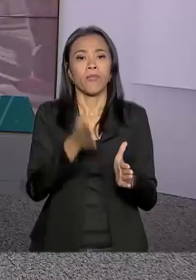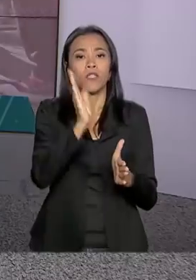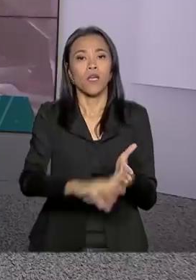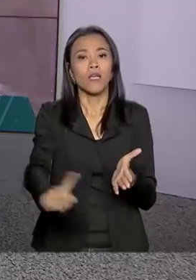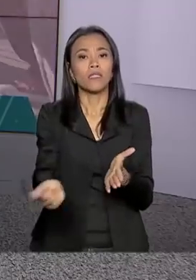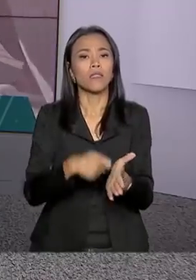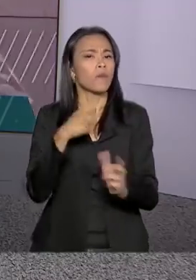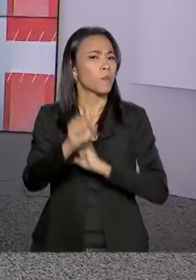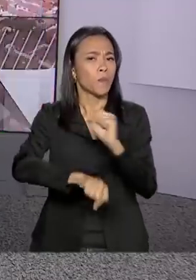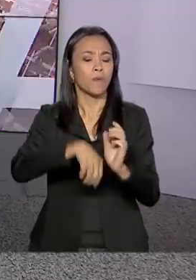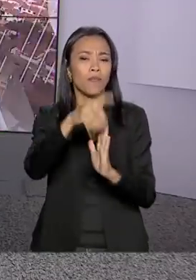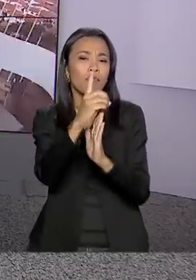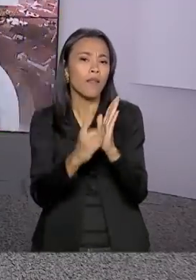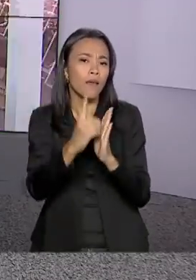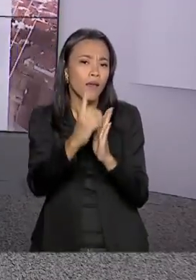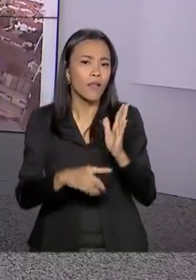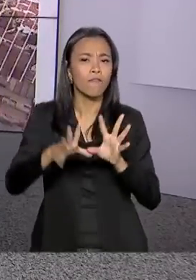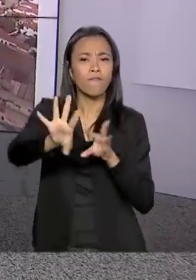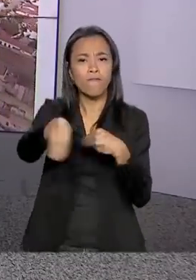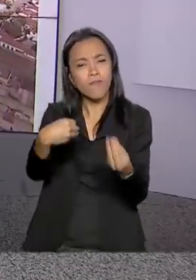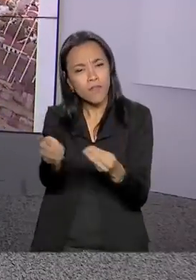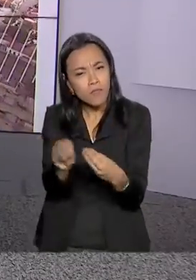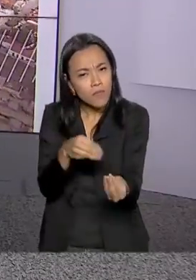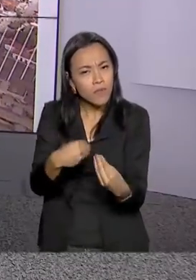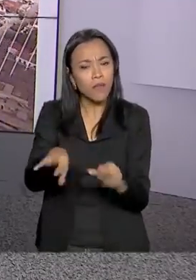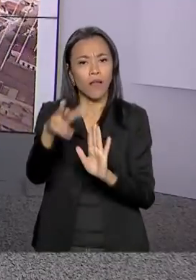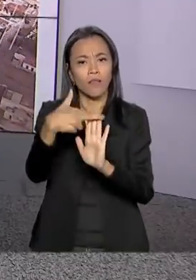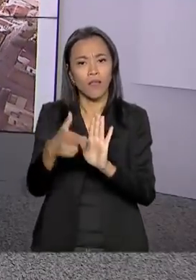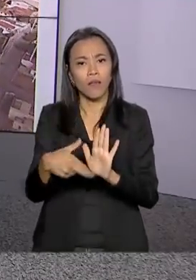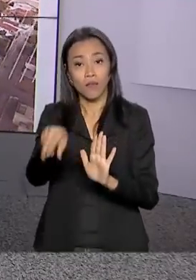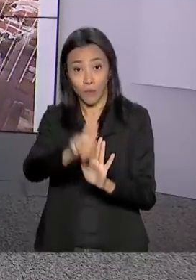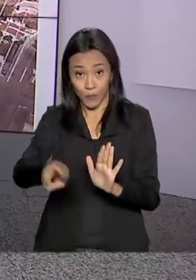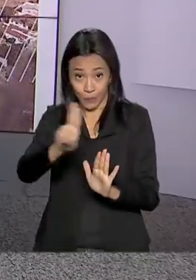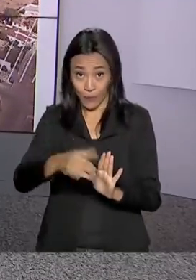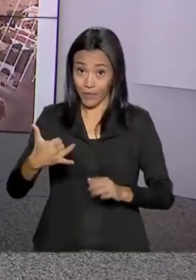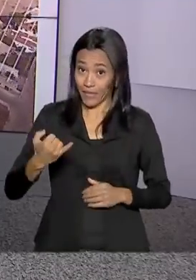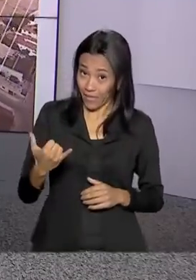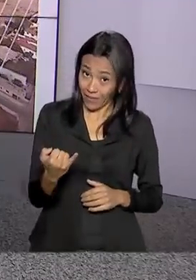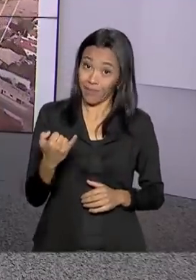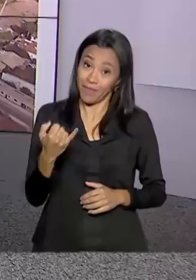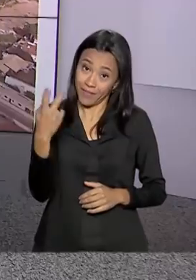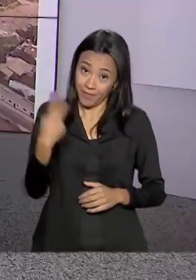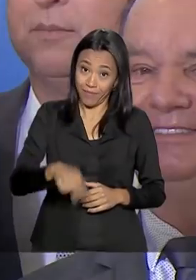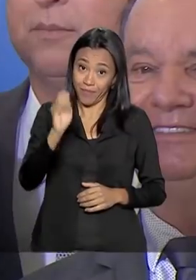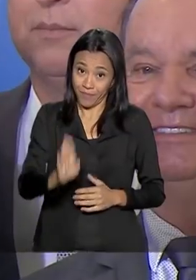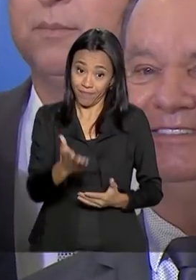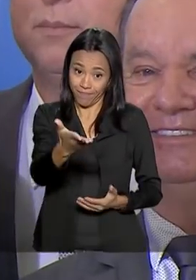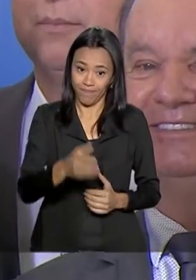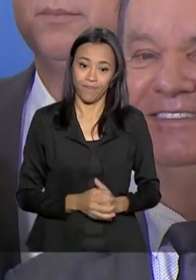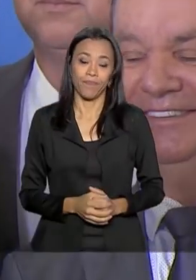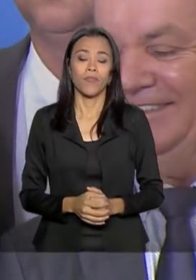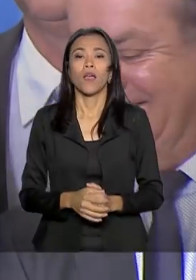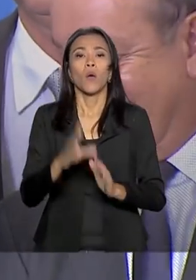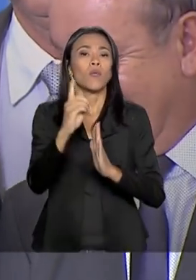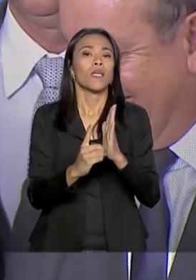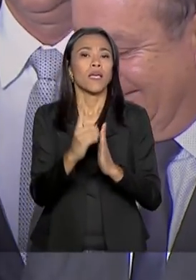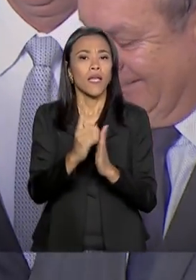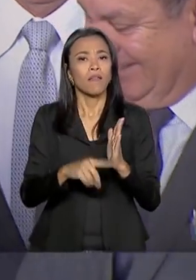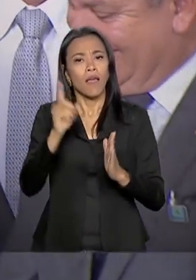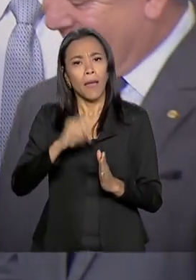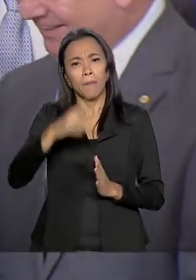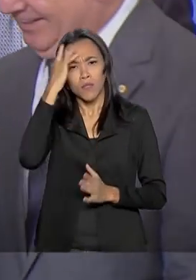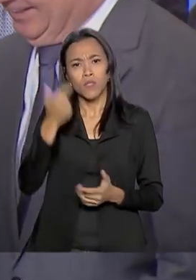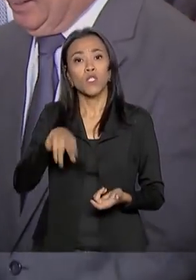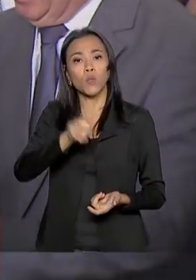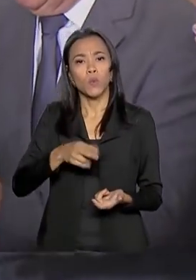que regulamenta e flexibiliza as regras do uso de armas e munições do país o decreto é voltado a caçadores